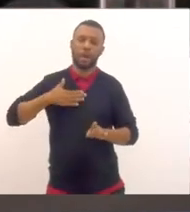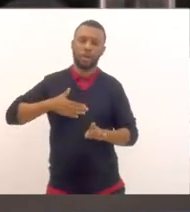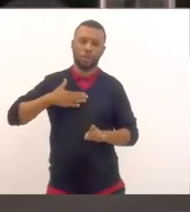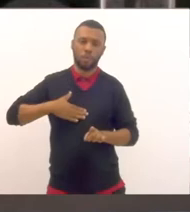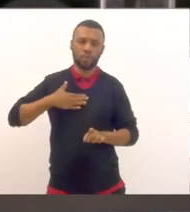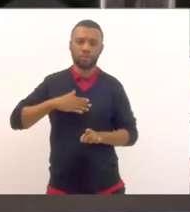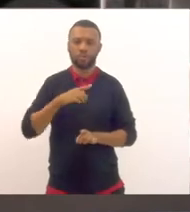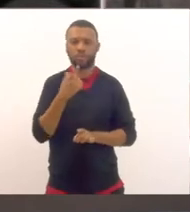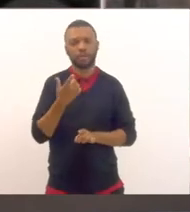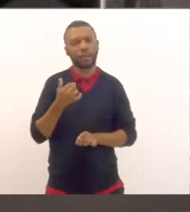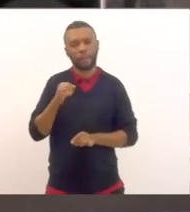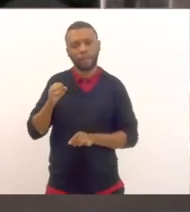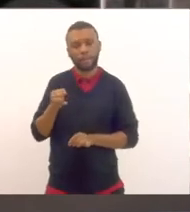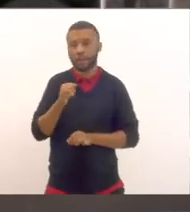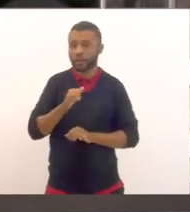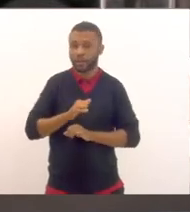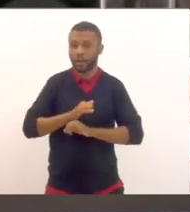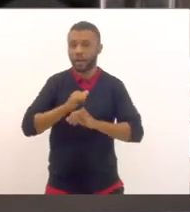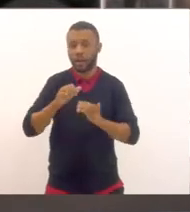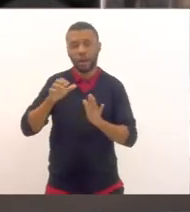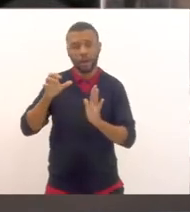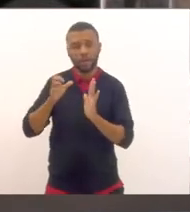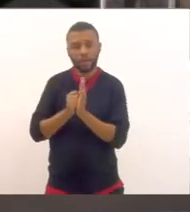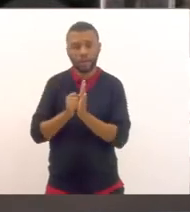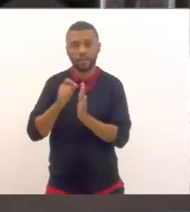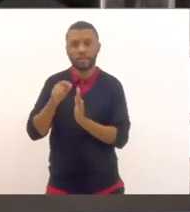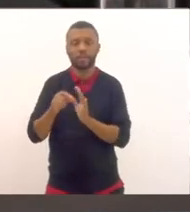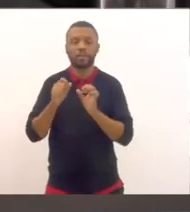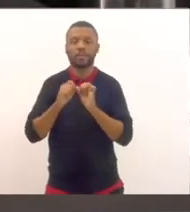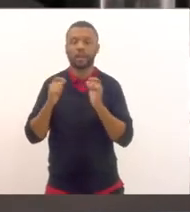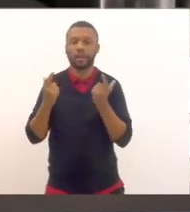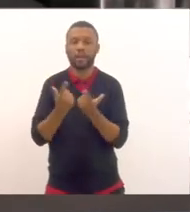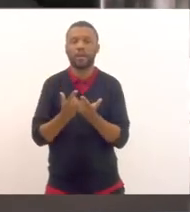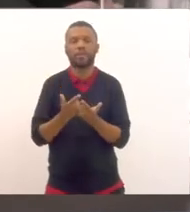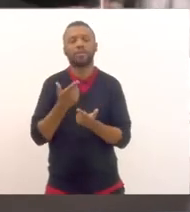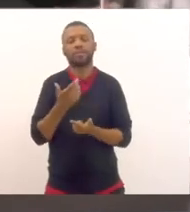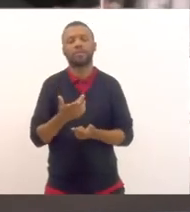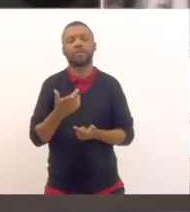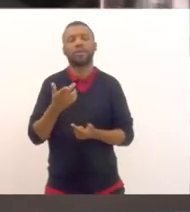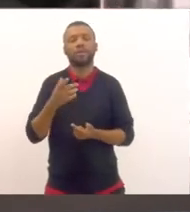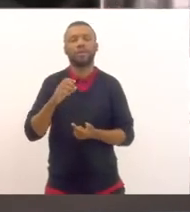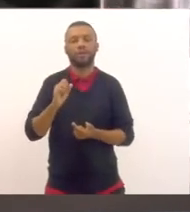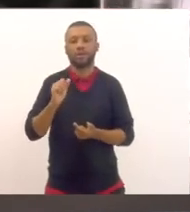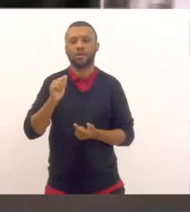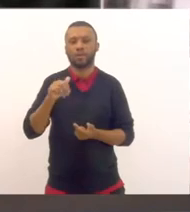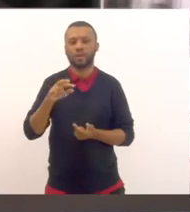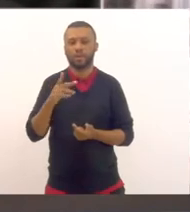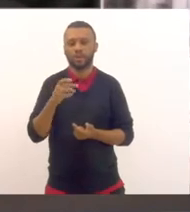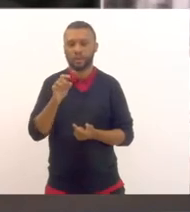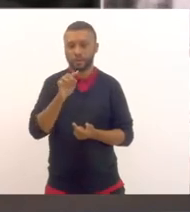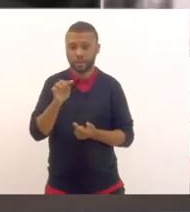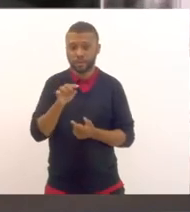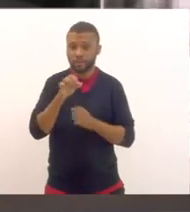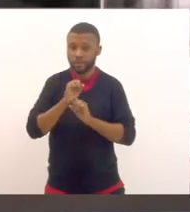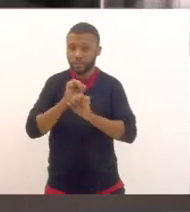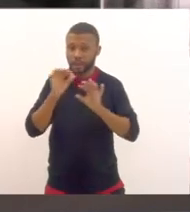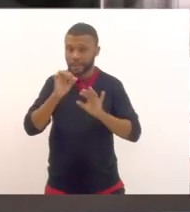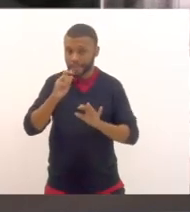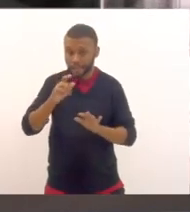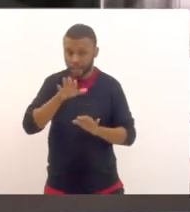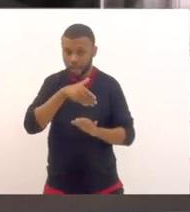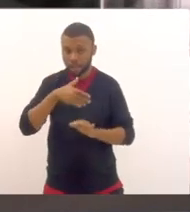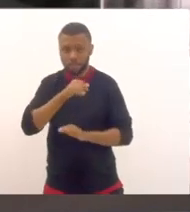aqui na casa que na última audiência massa de operações deixou muito claro que se não houvesse o repasse de recursos